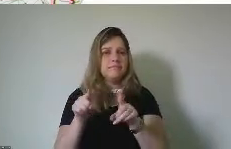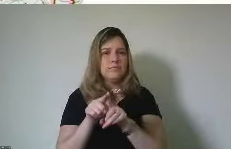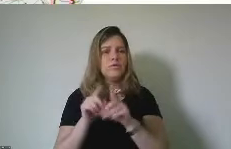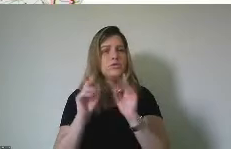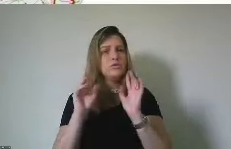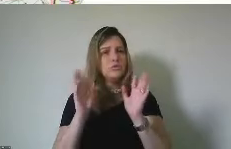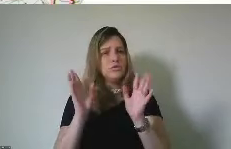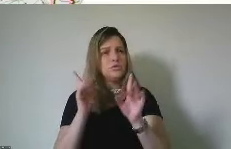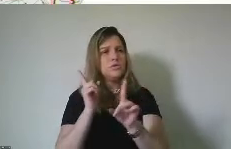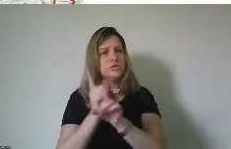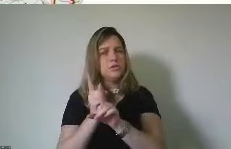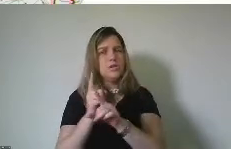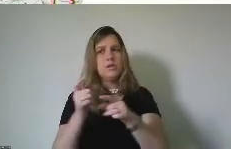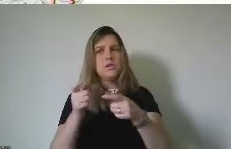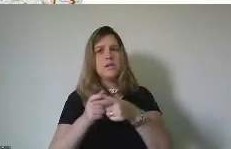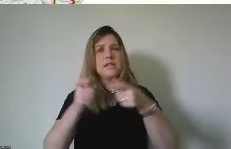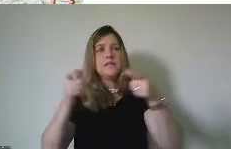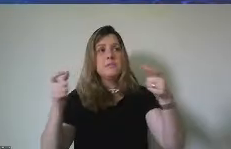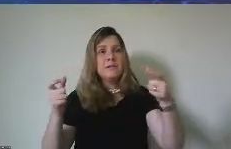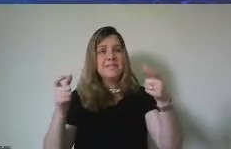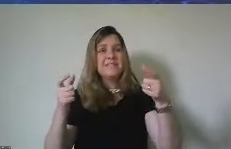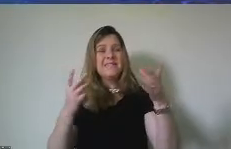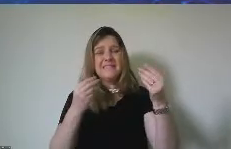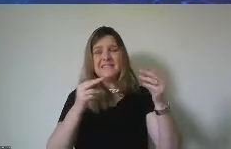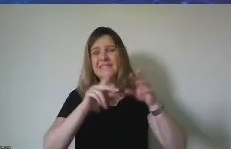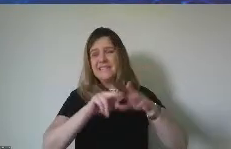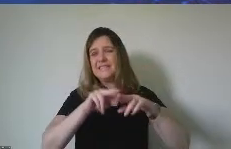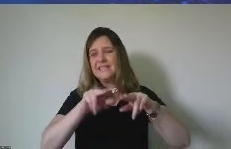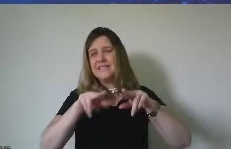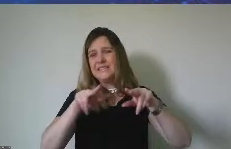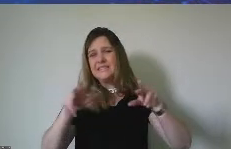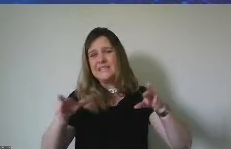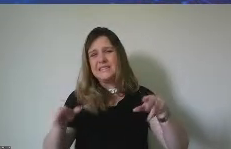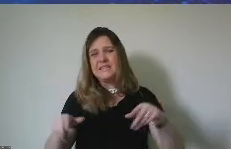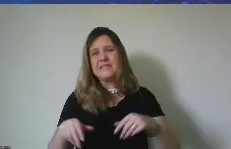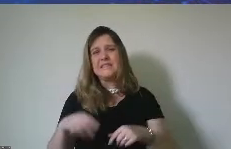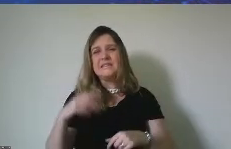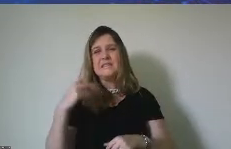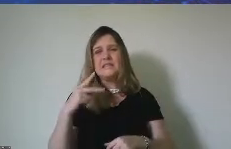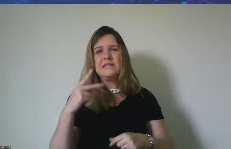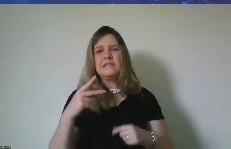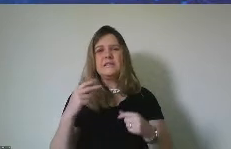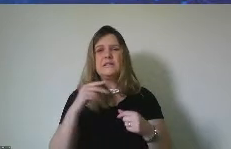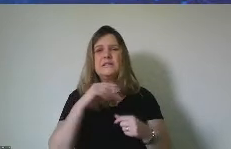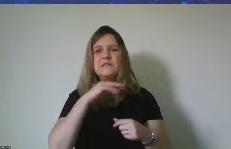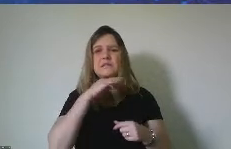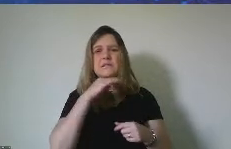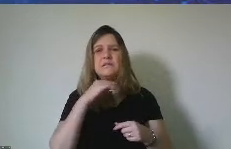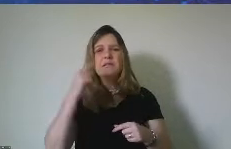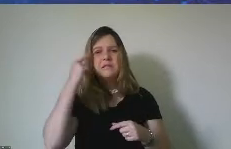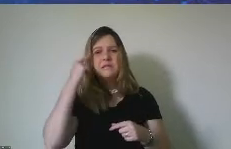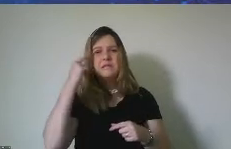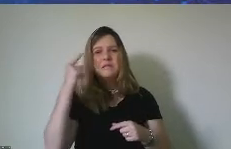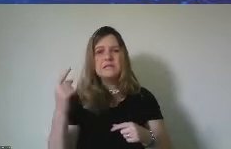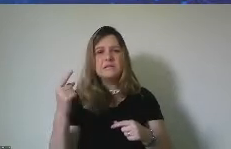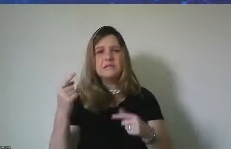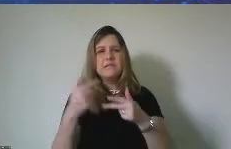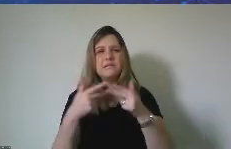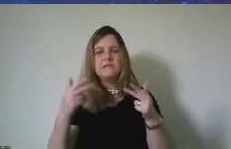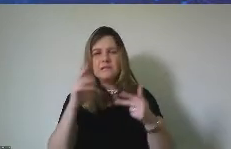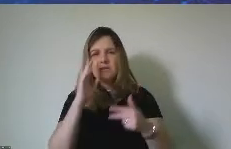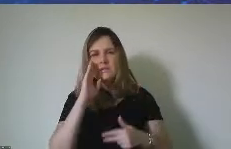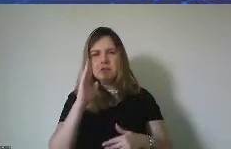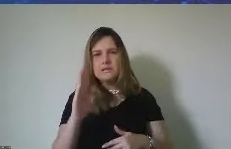crescimento da demanda a confiabilidade e um conceito novo que Tem surgido lentamente Mas vai ficar